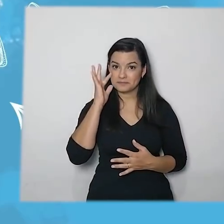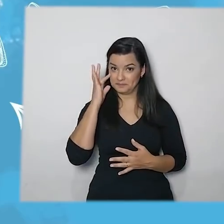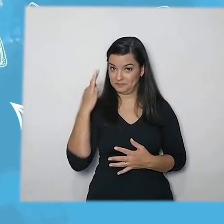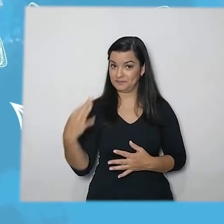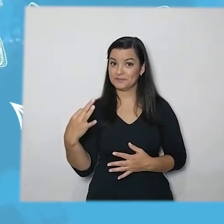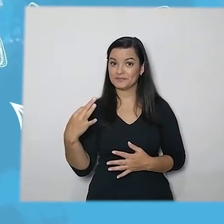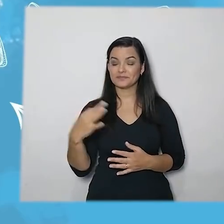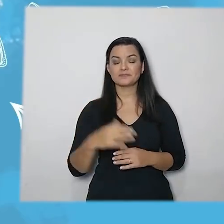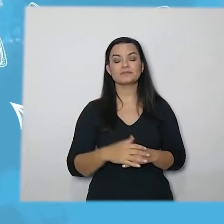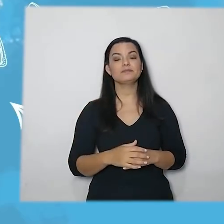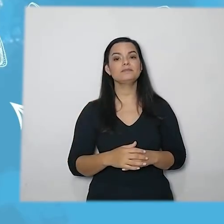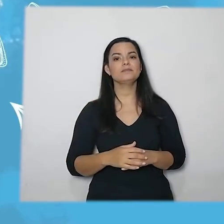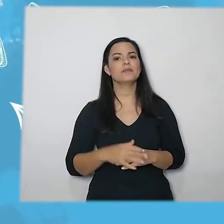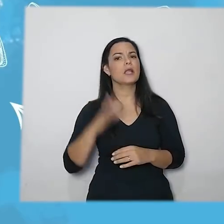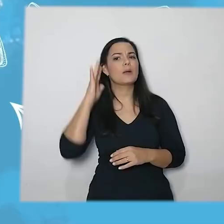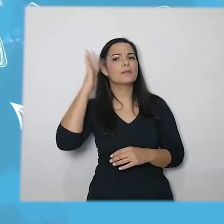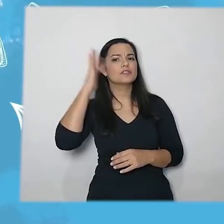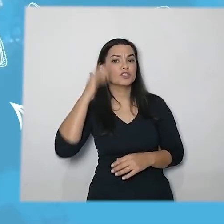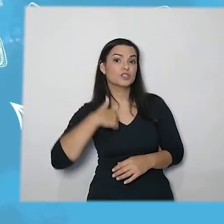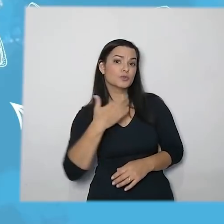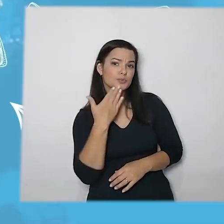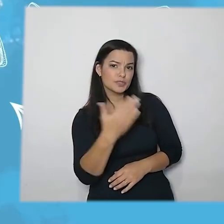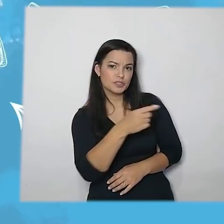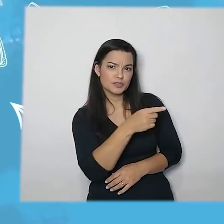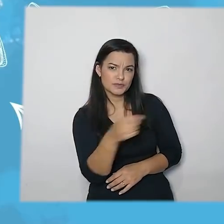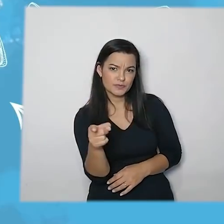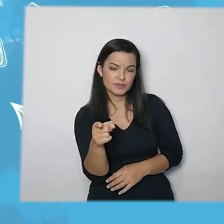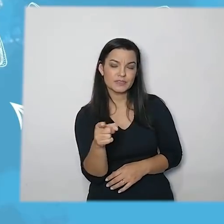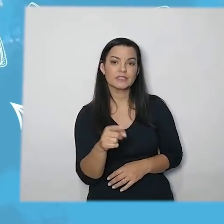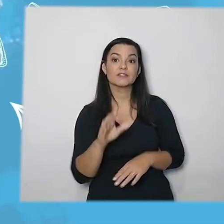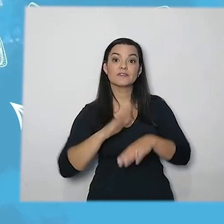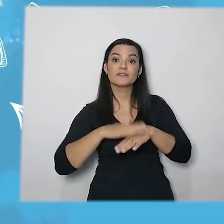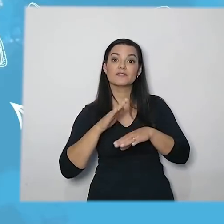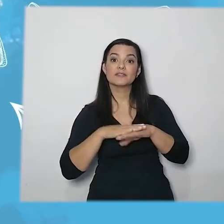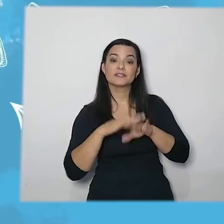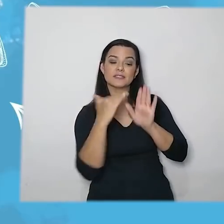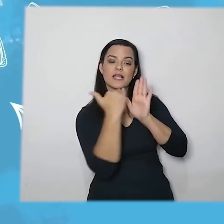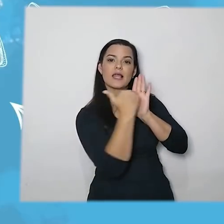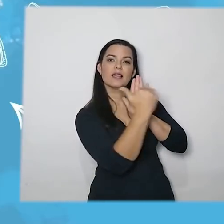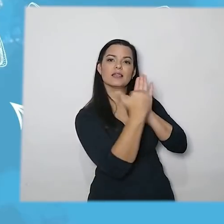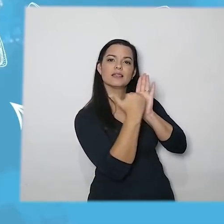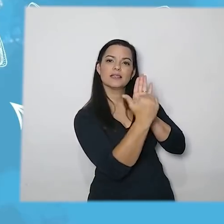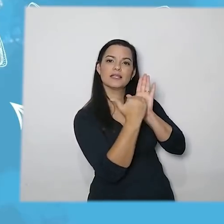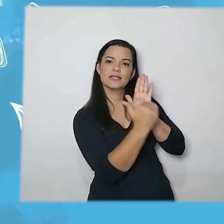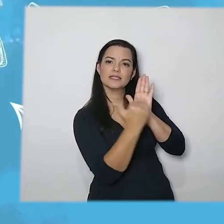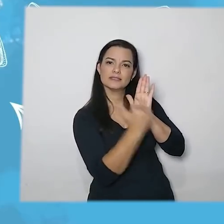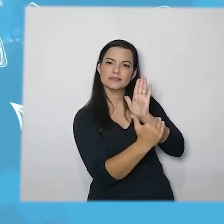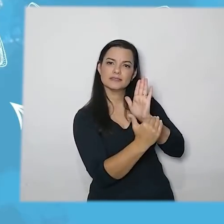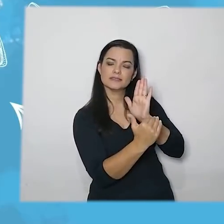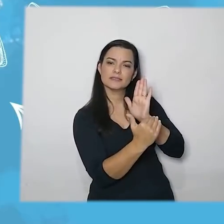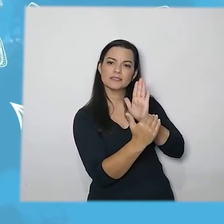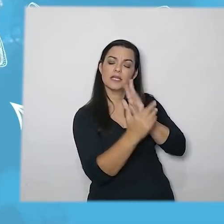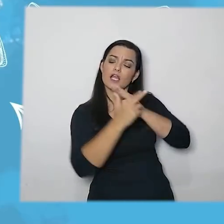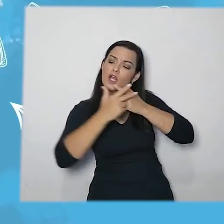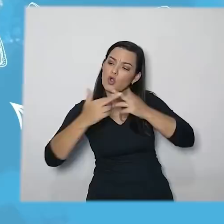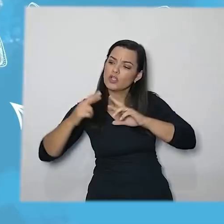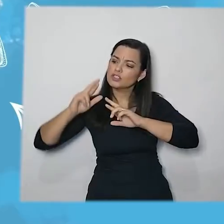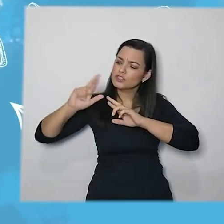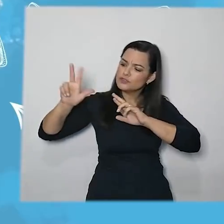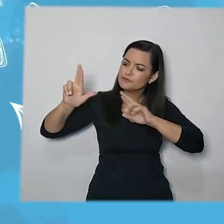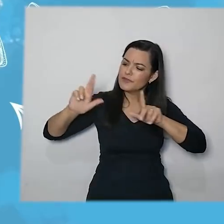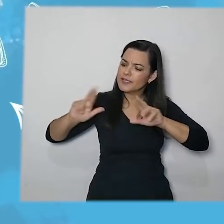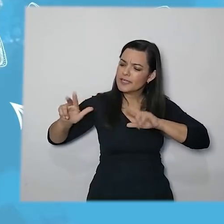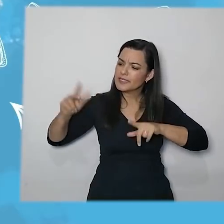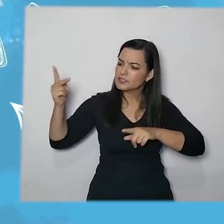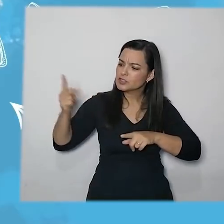Se eu pedisse para que vocês listassem as diferenças e semelhanças